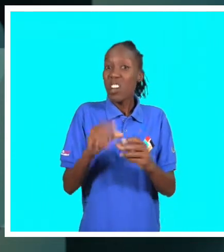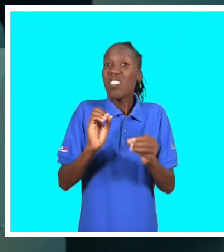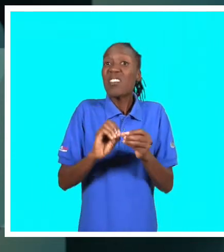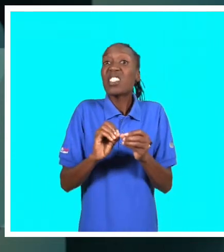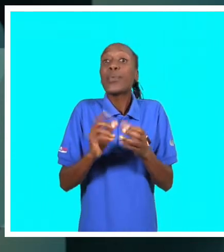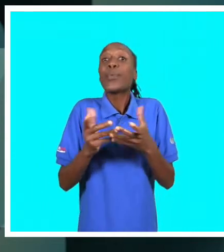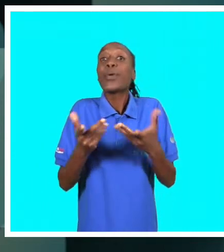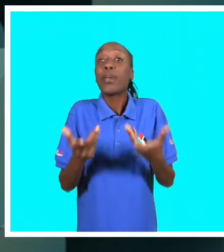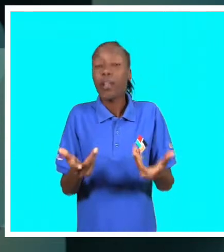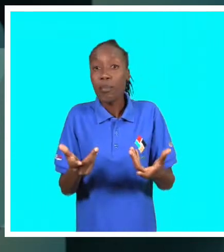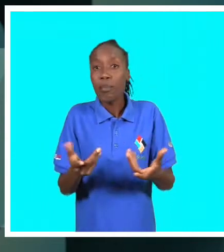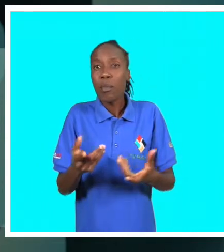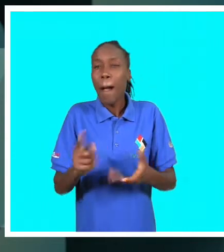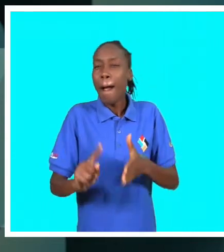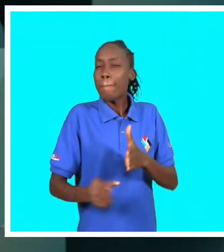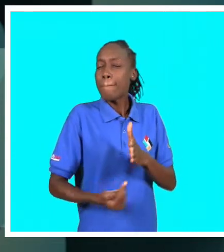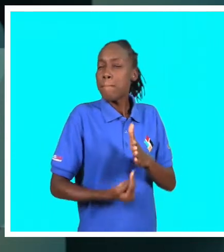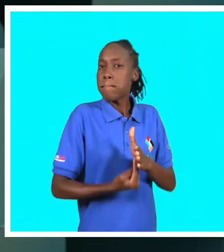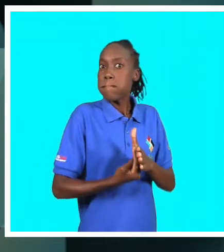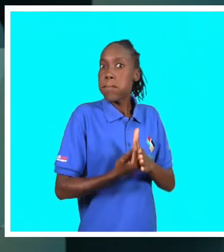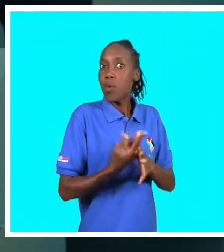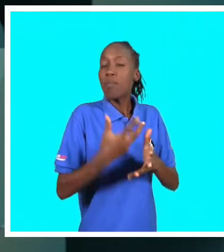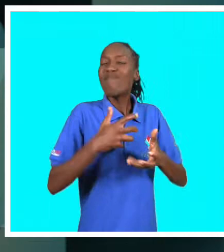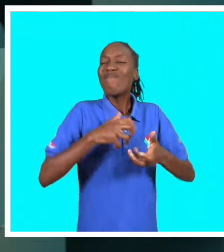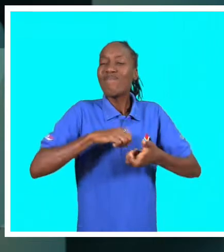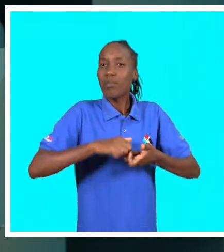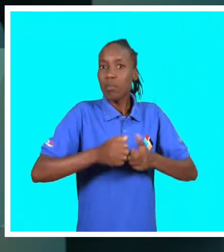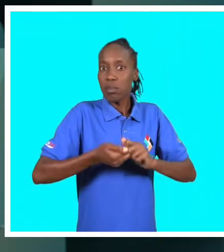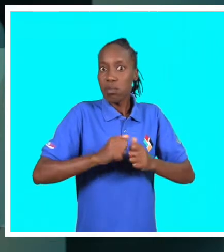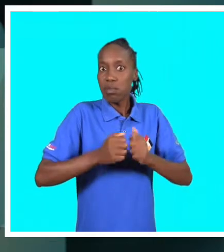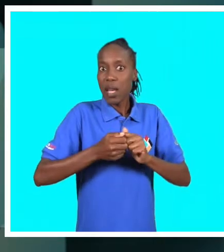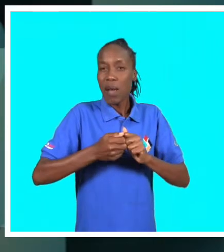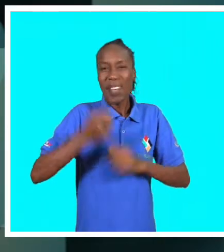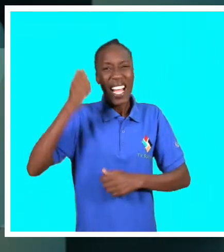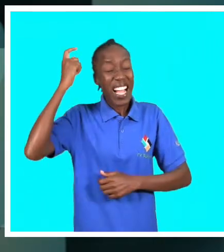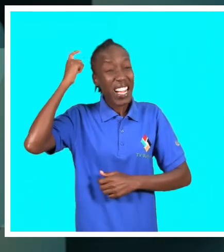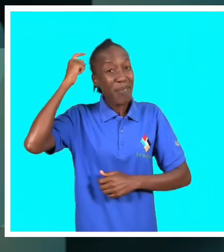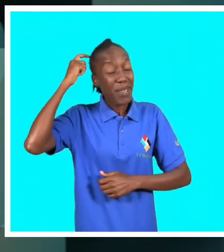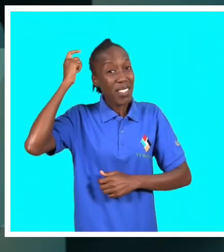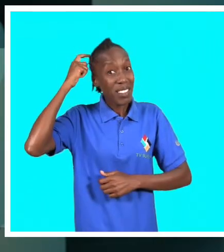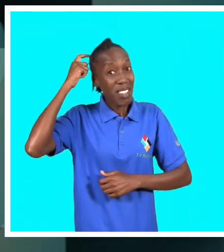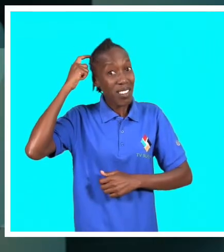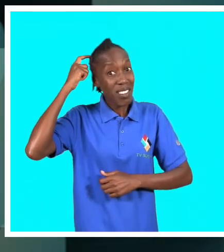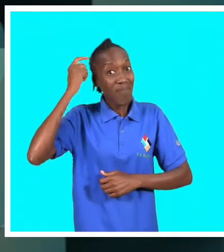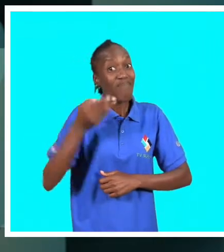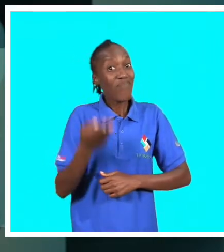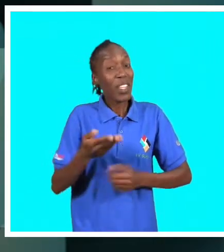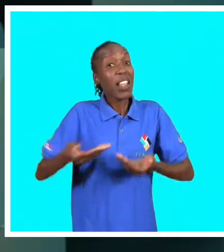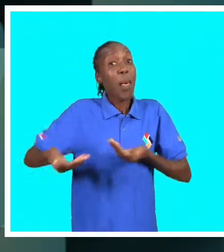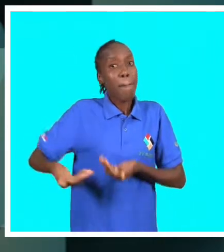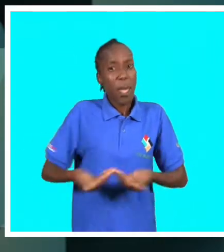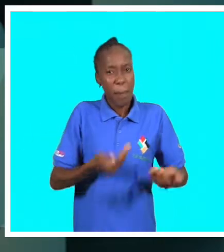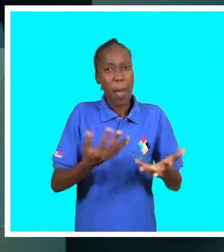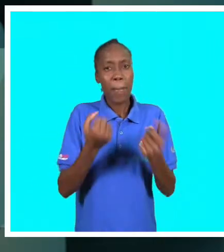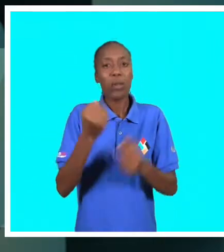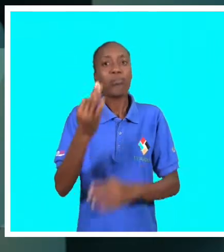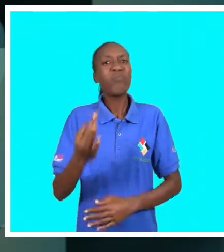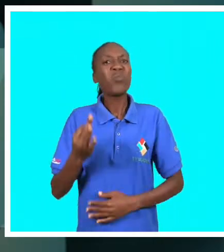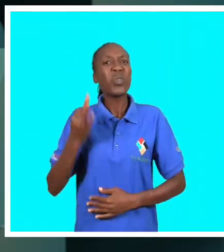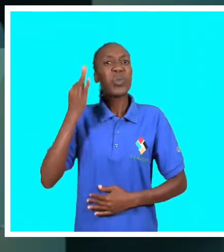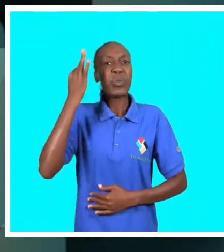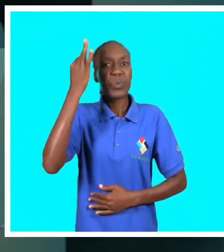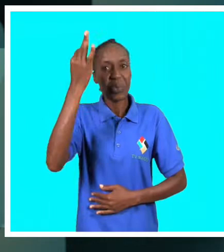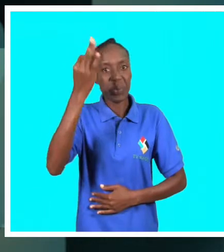de certa forma, criar algum dano no cérebro, isso pode também no